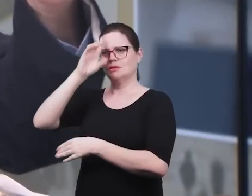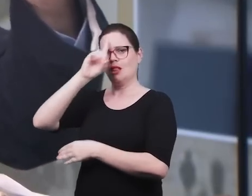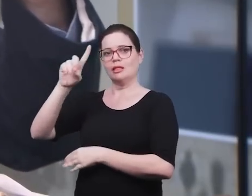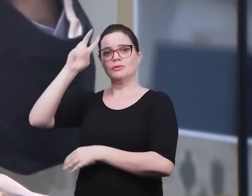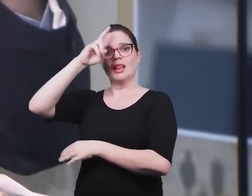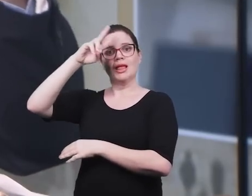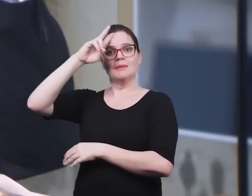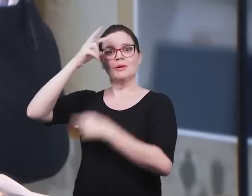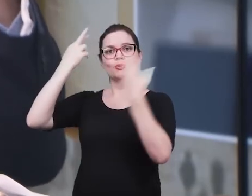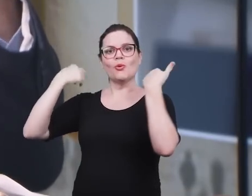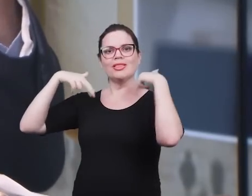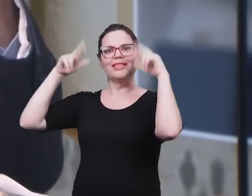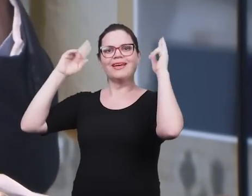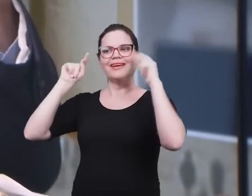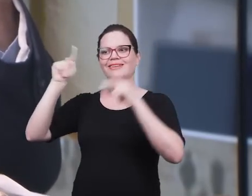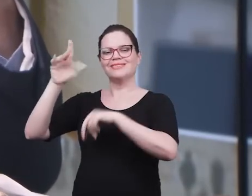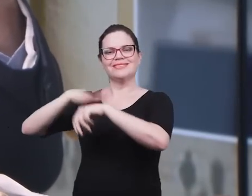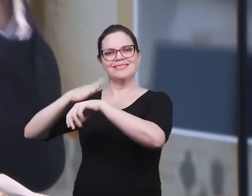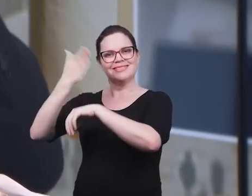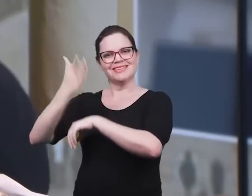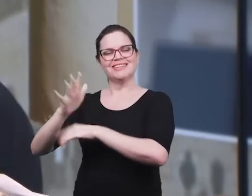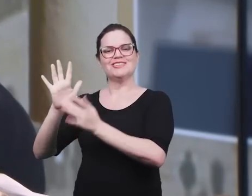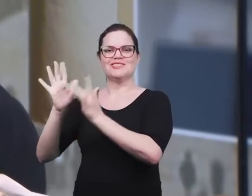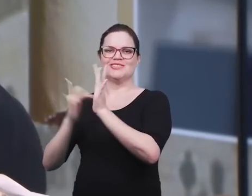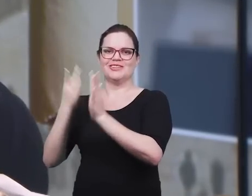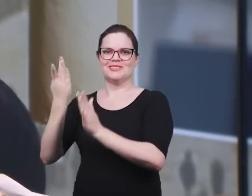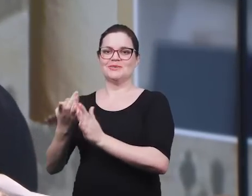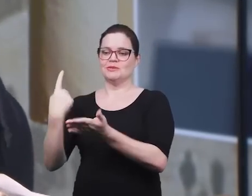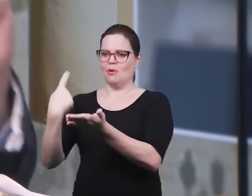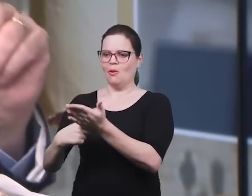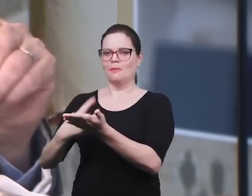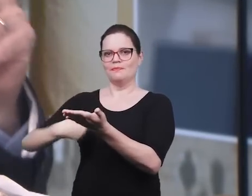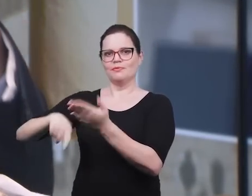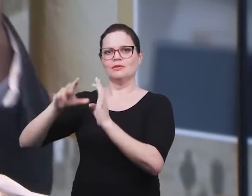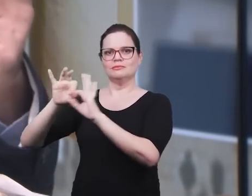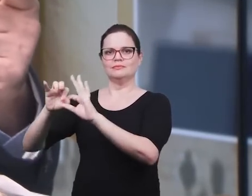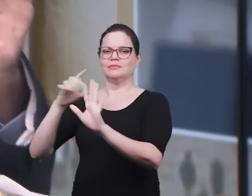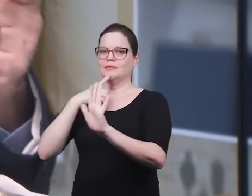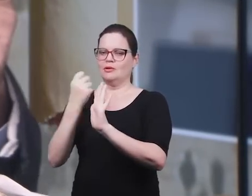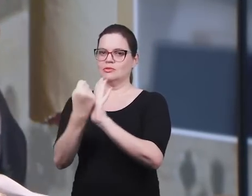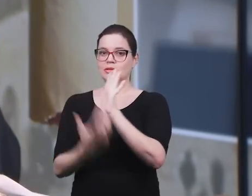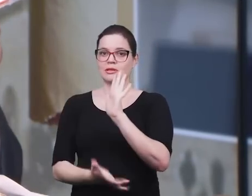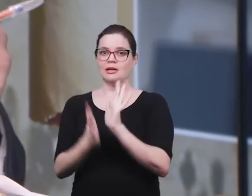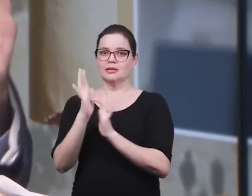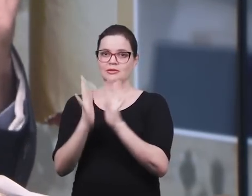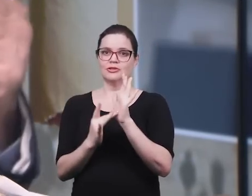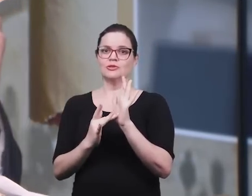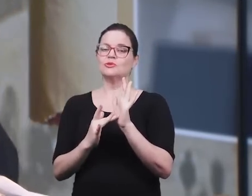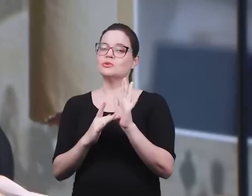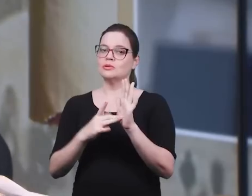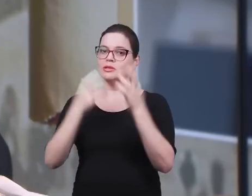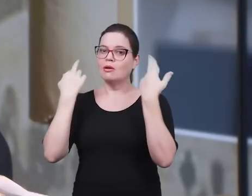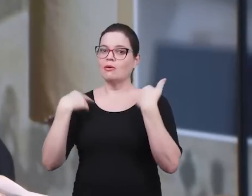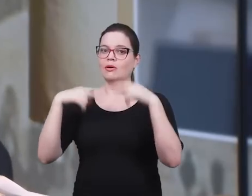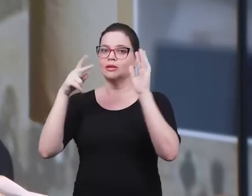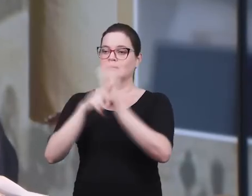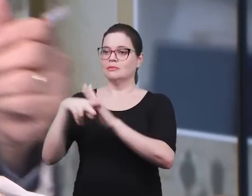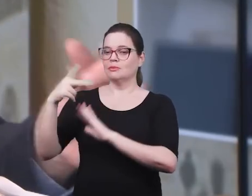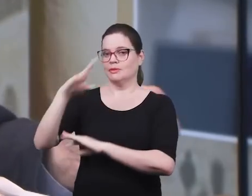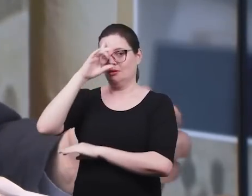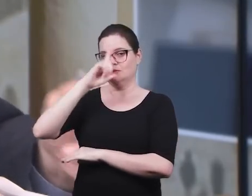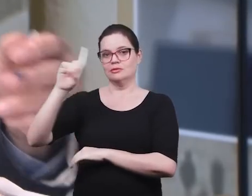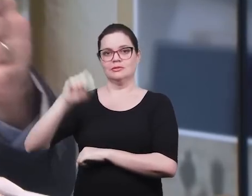Deus o conserto que Ele exige de nós. E o conserto é o sangue de Jesus, é o sangue do Cordeiro de